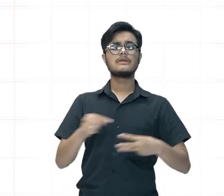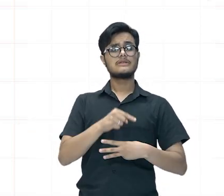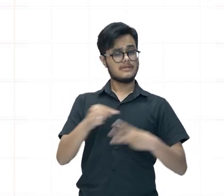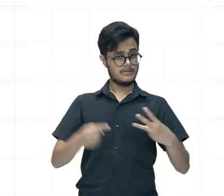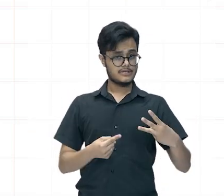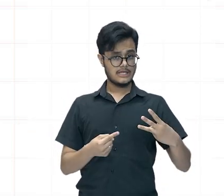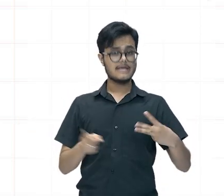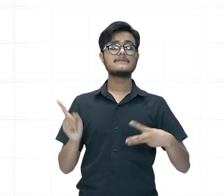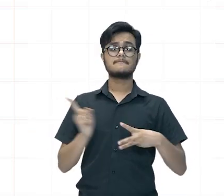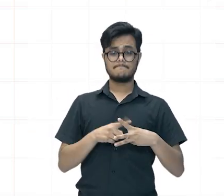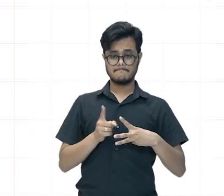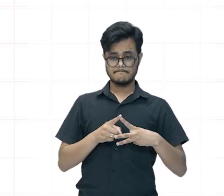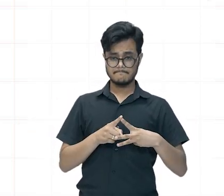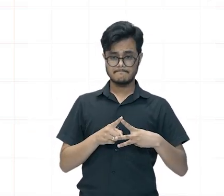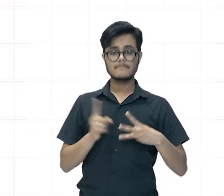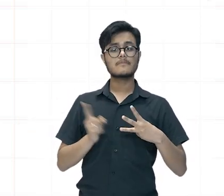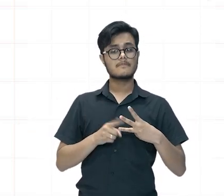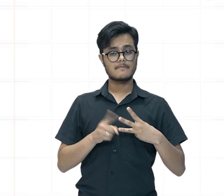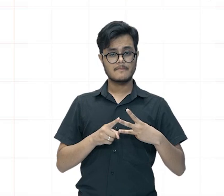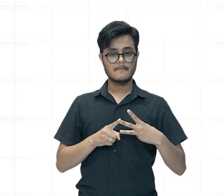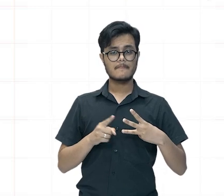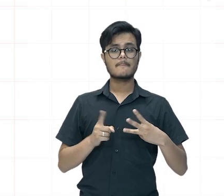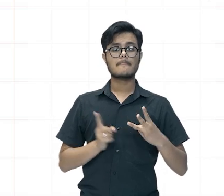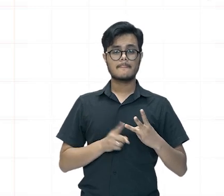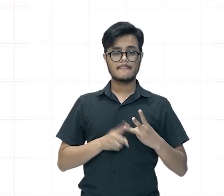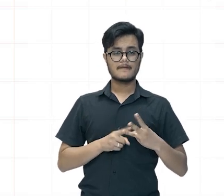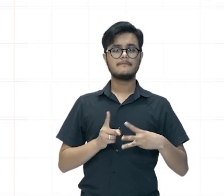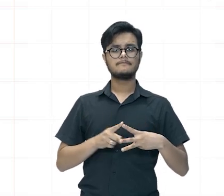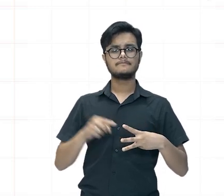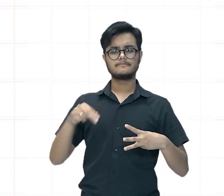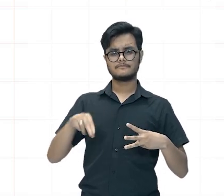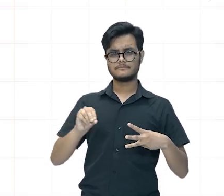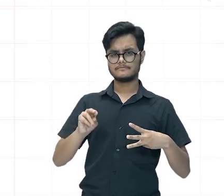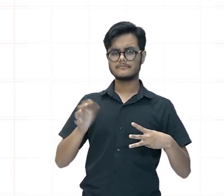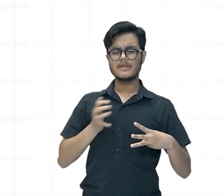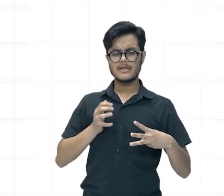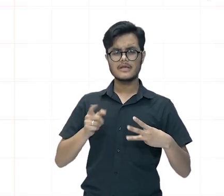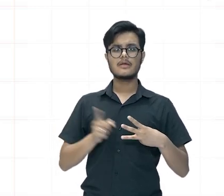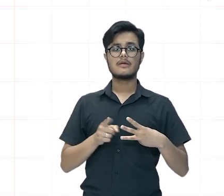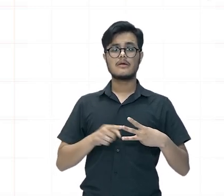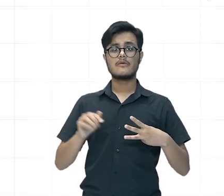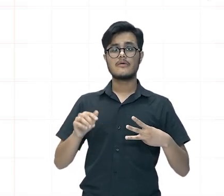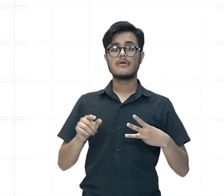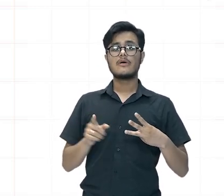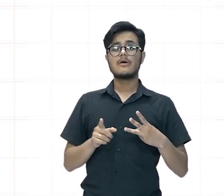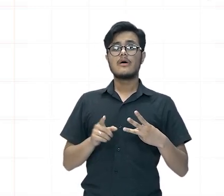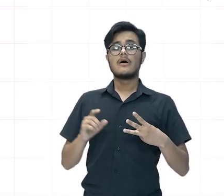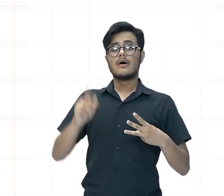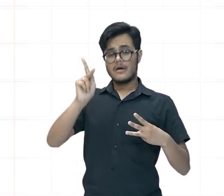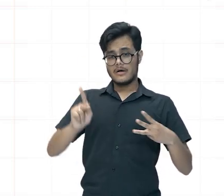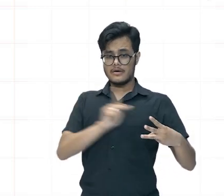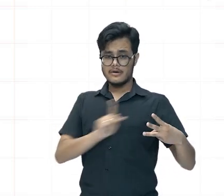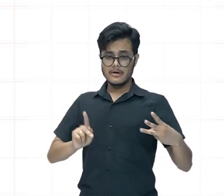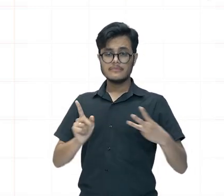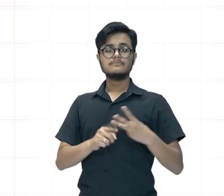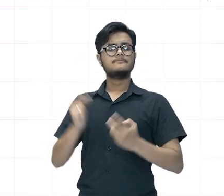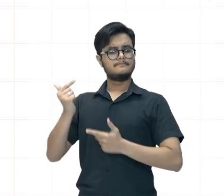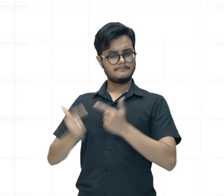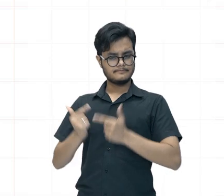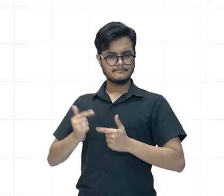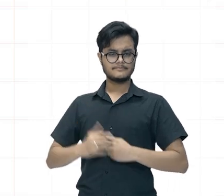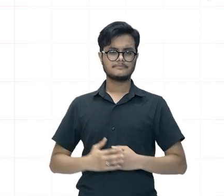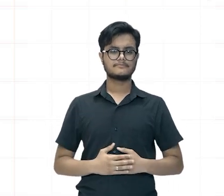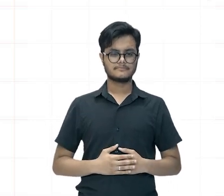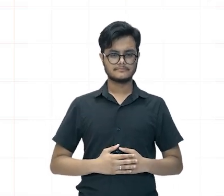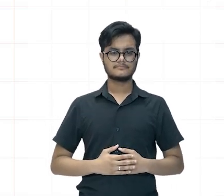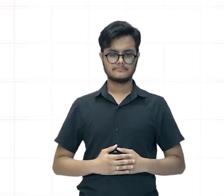né? A presença, então, das 3 classes sociais, que eram quem? Os nobres, o senhor feudal, o clero, a igreja e os servos, tá?